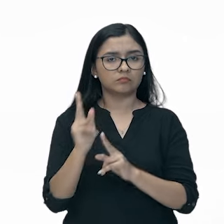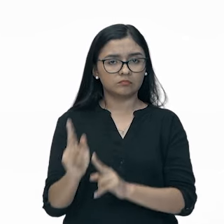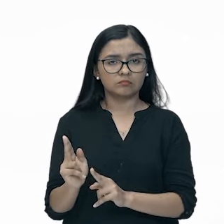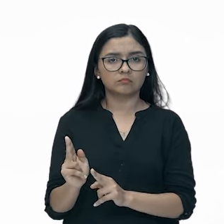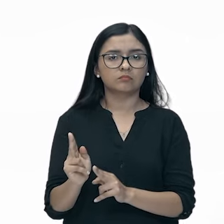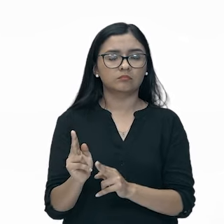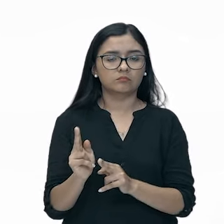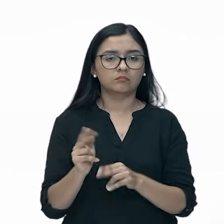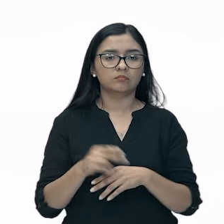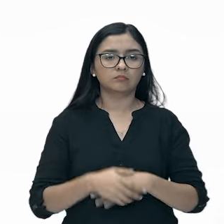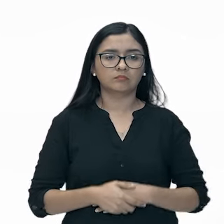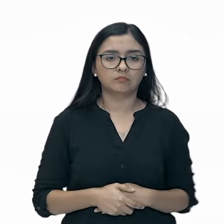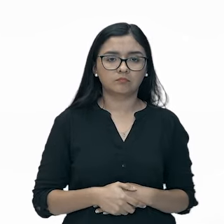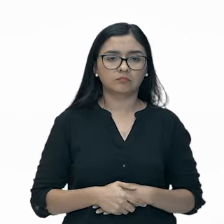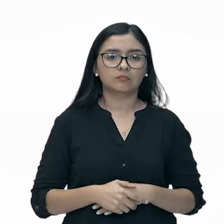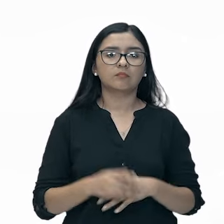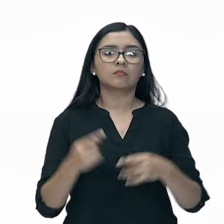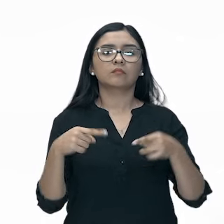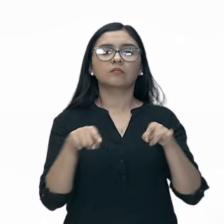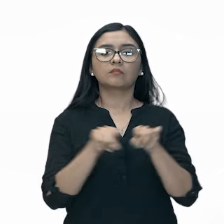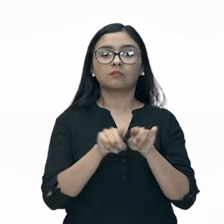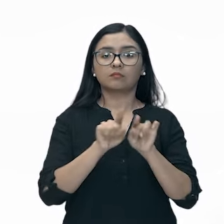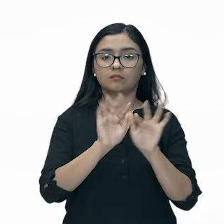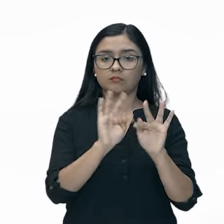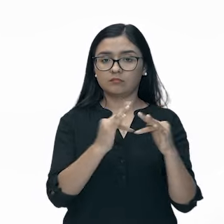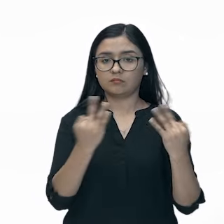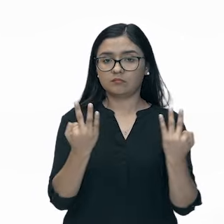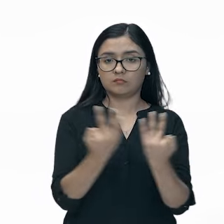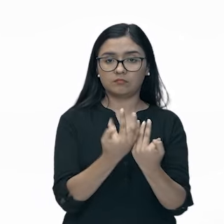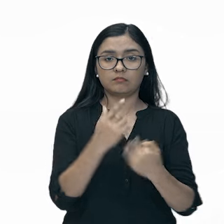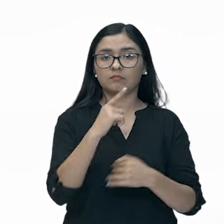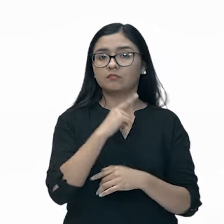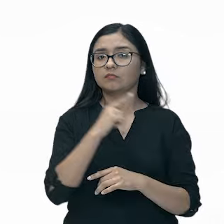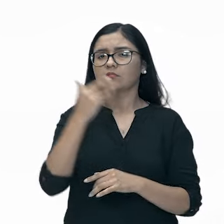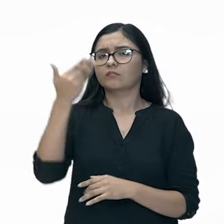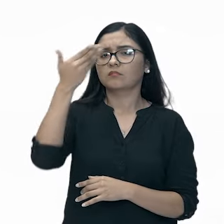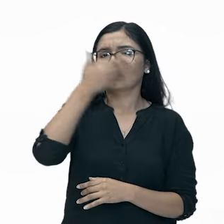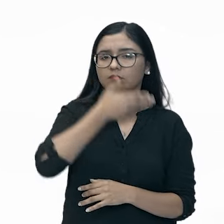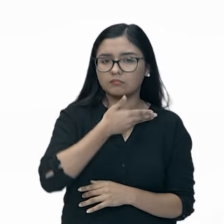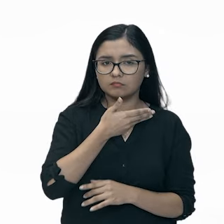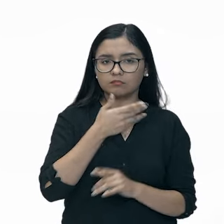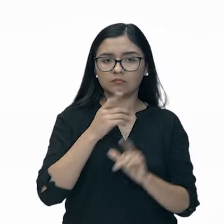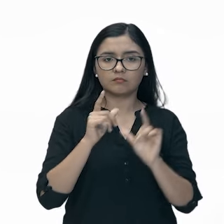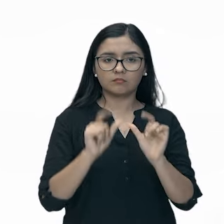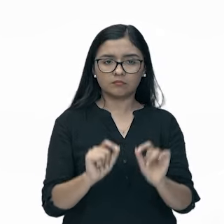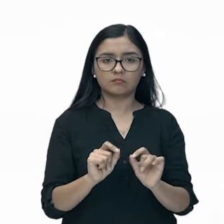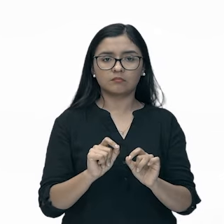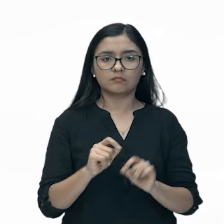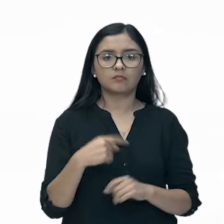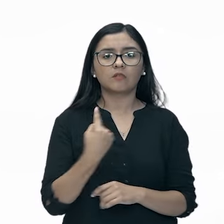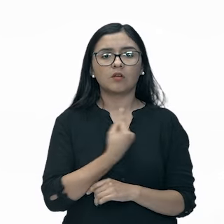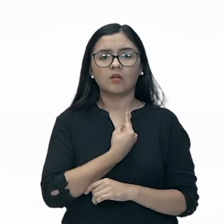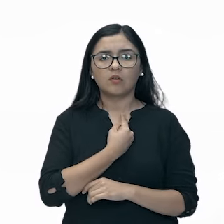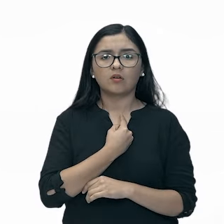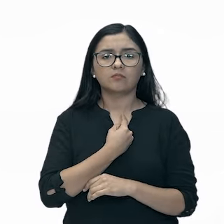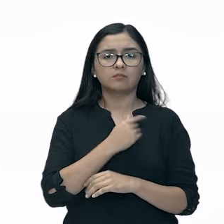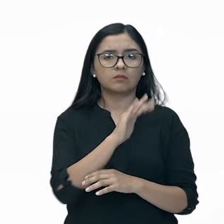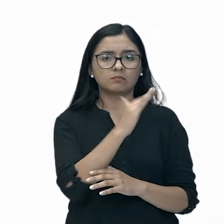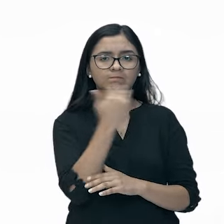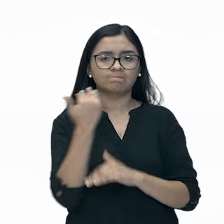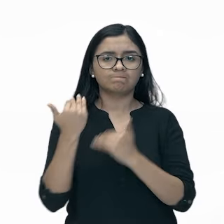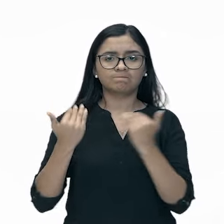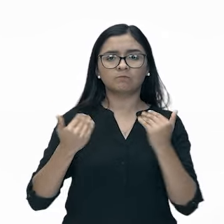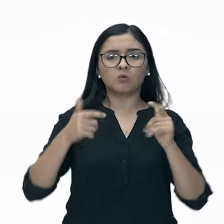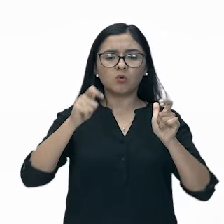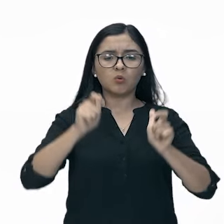pernilongos os sururu em famílias tem por testemunha a geoconda eu morro sufocado em terra